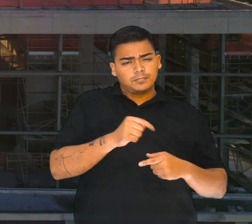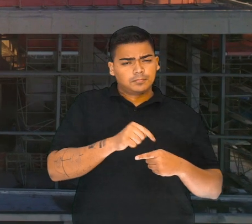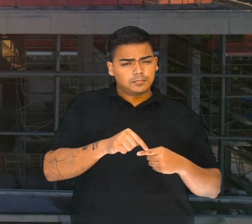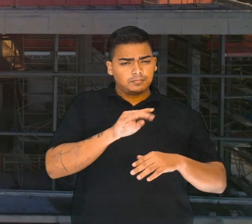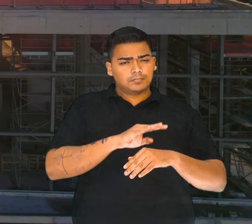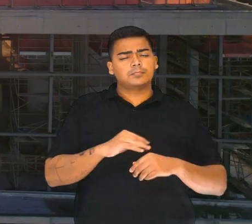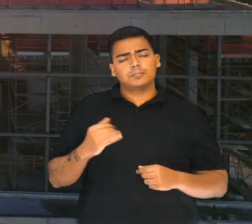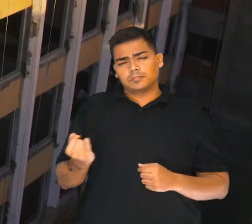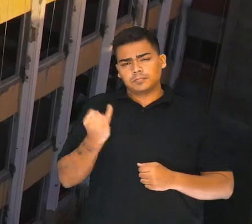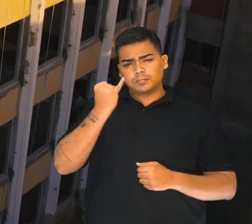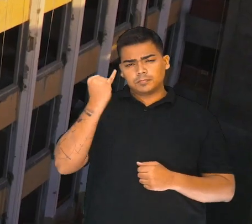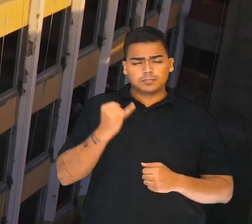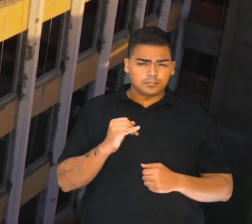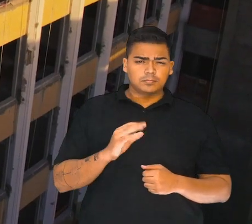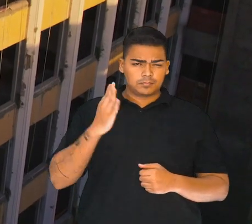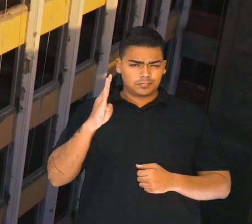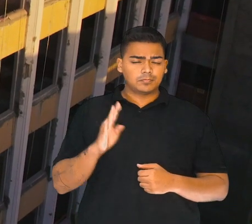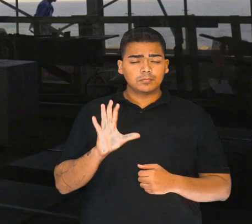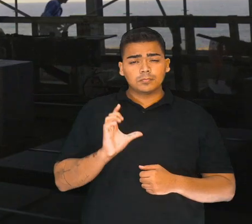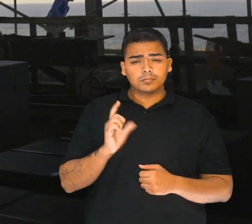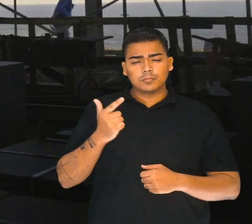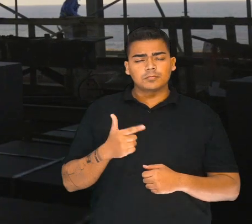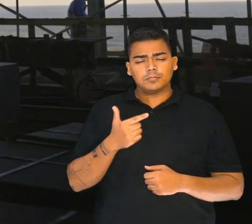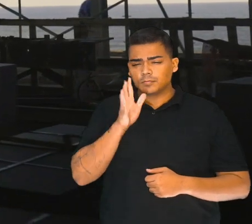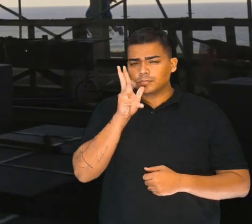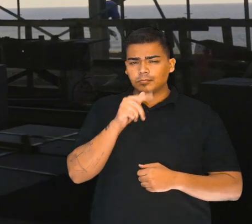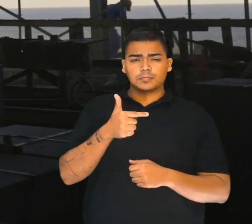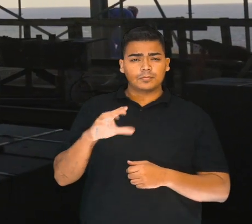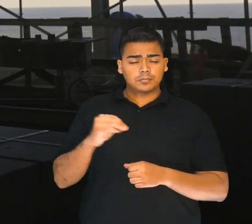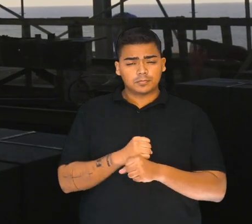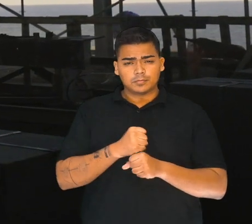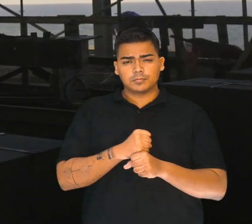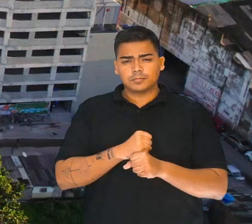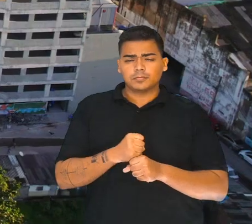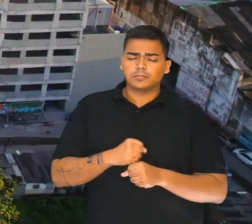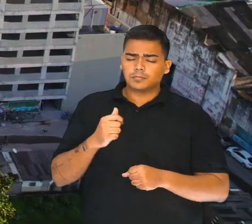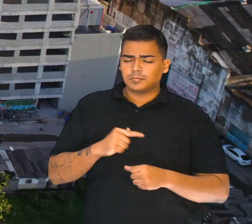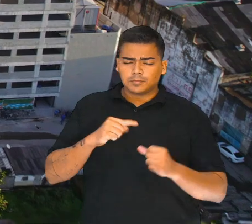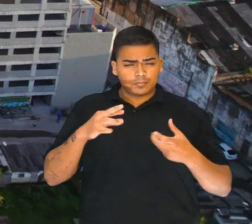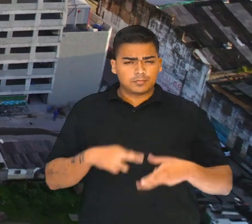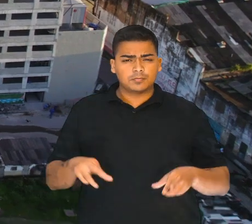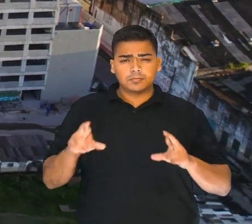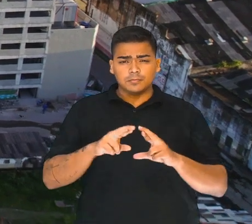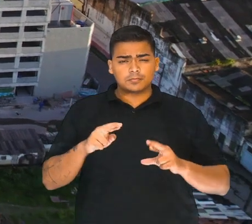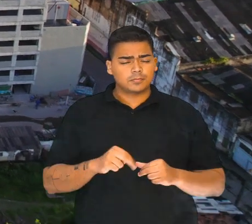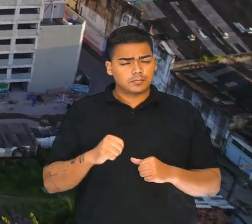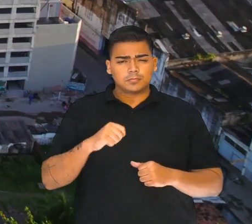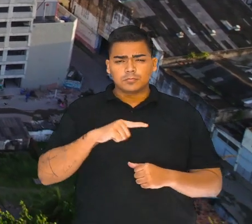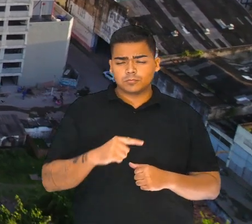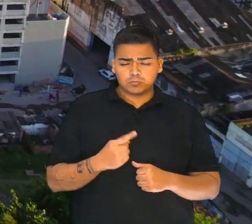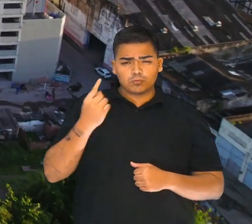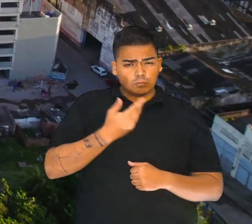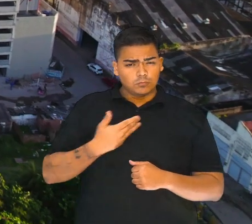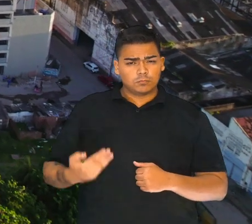fantástico. Claro que leva 20 anos para você perceber resultado, mas é um resultado sustentável. Não depende de nenhum